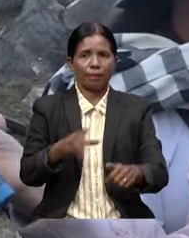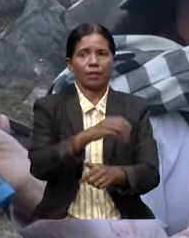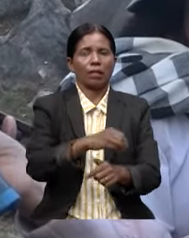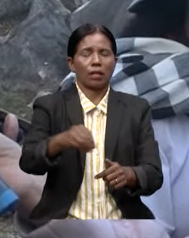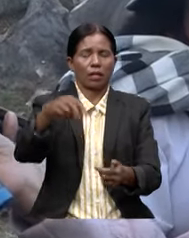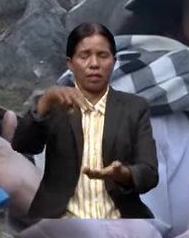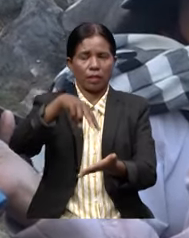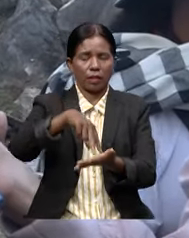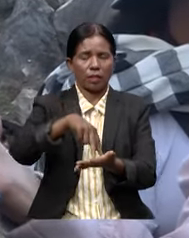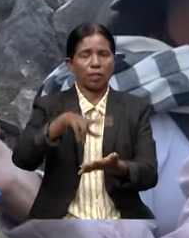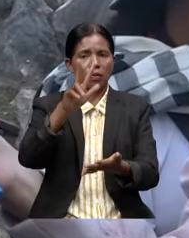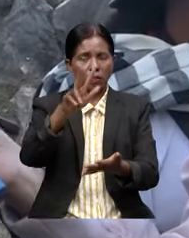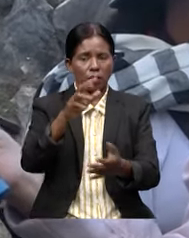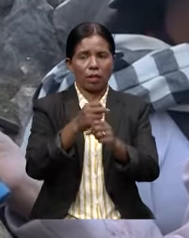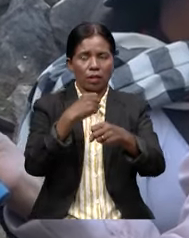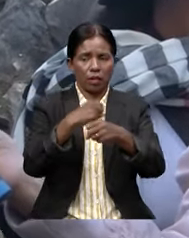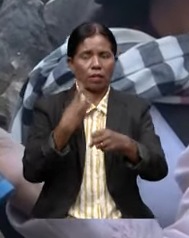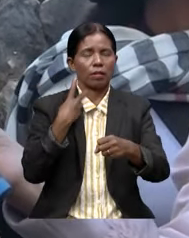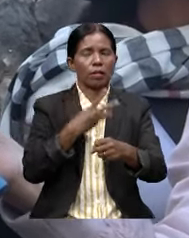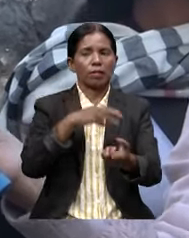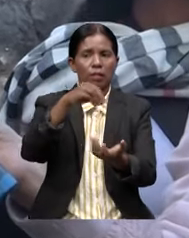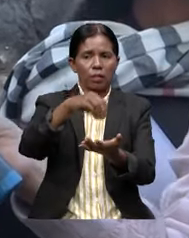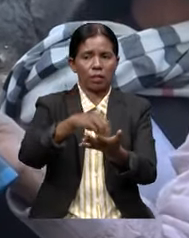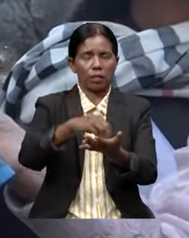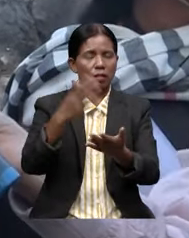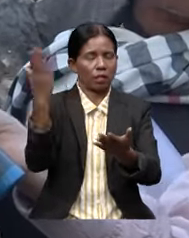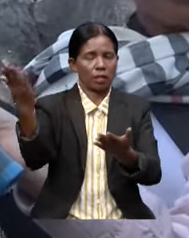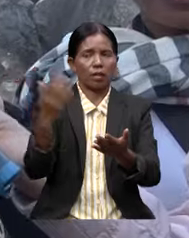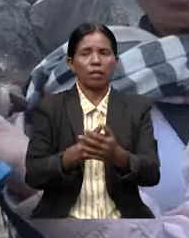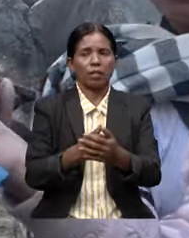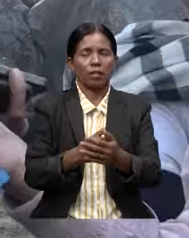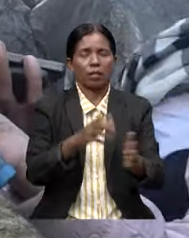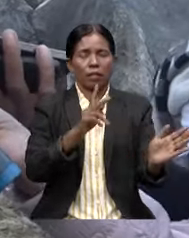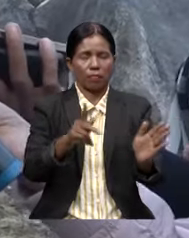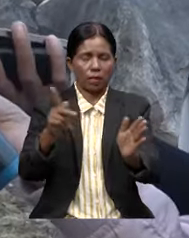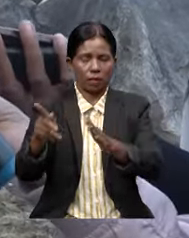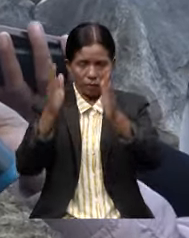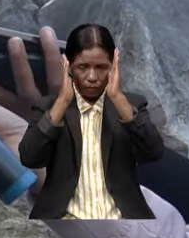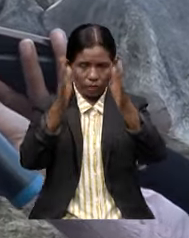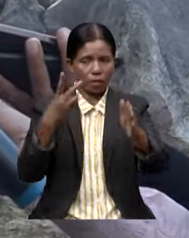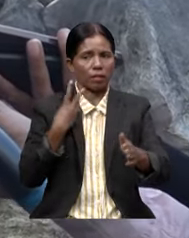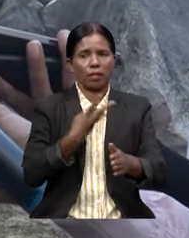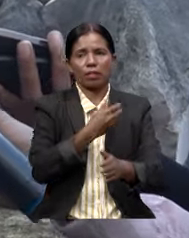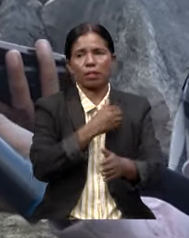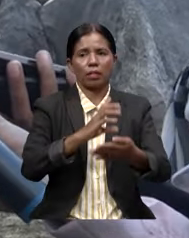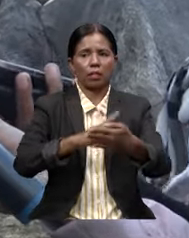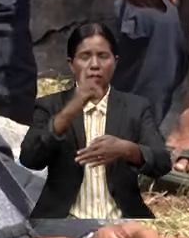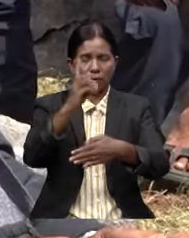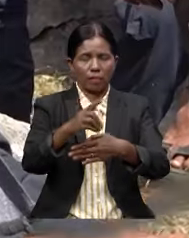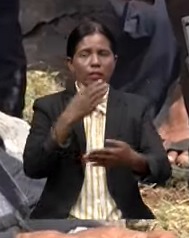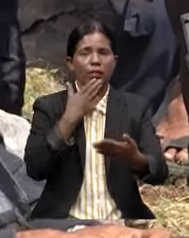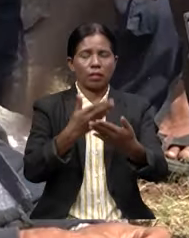nebema que setor produtivo nebema que tá tau marca ia tane plano estratégico e tá se dau desenvolver dia aqui da